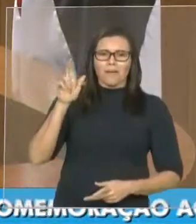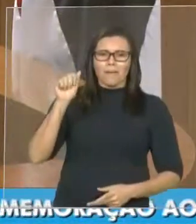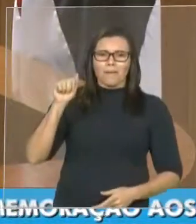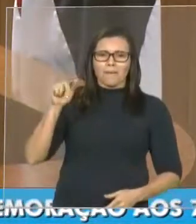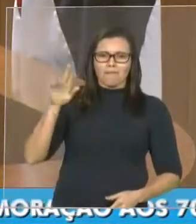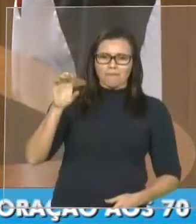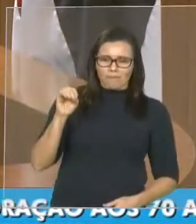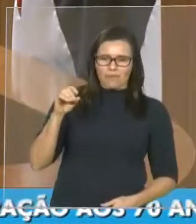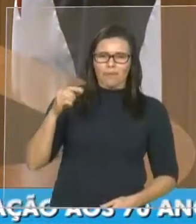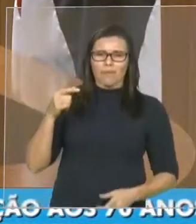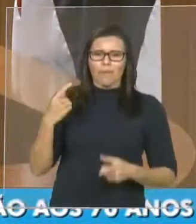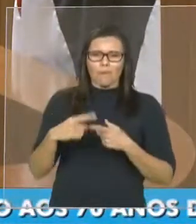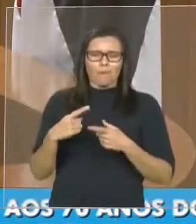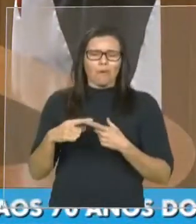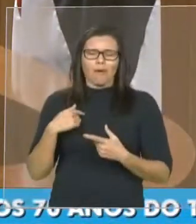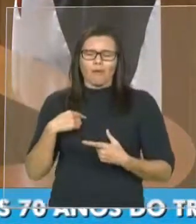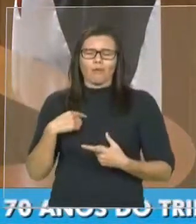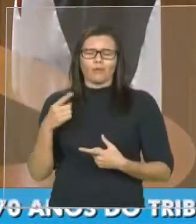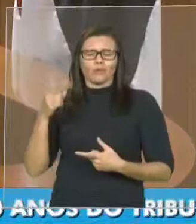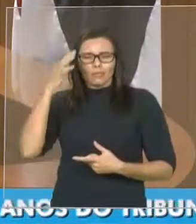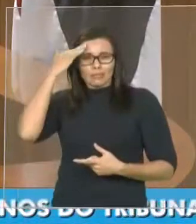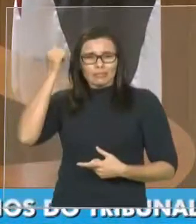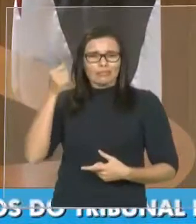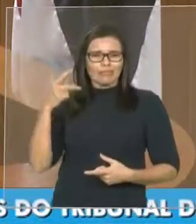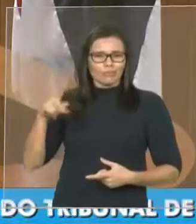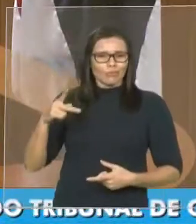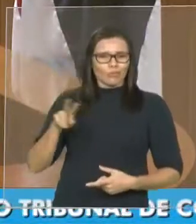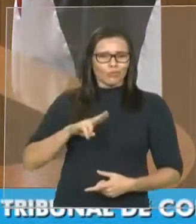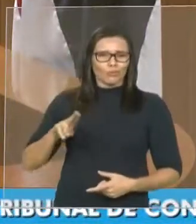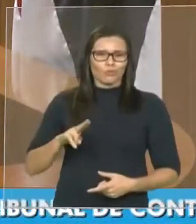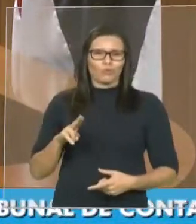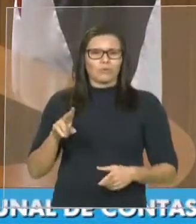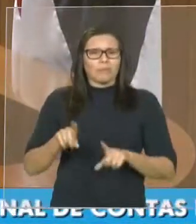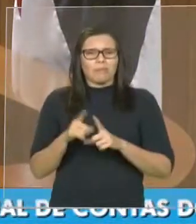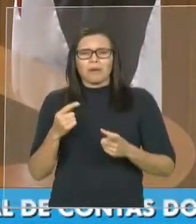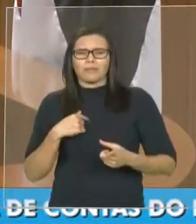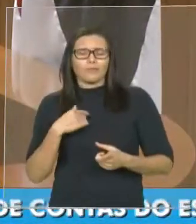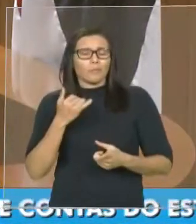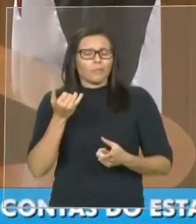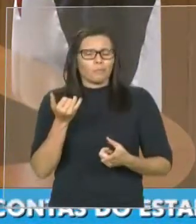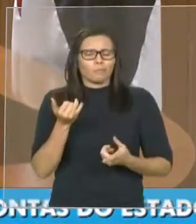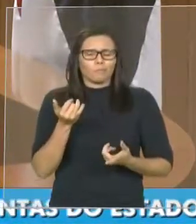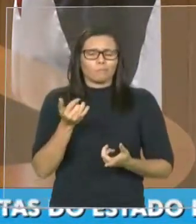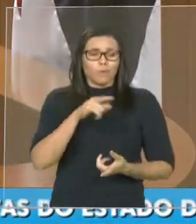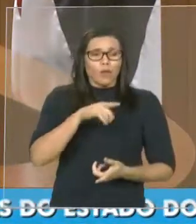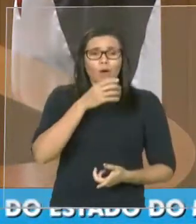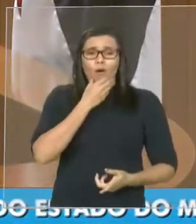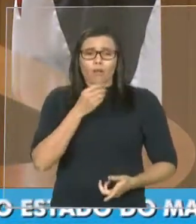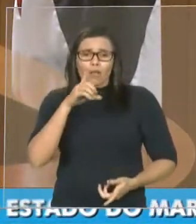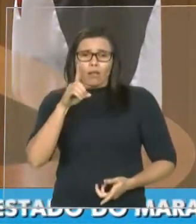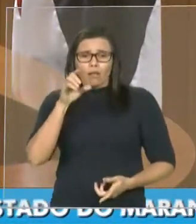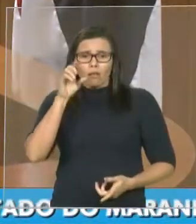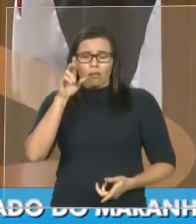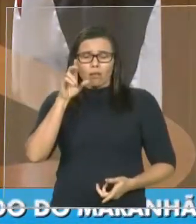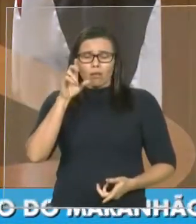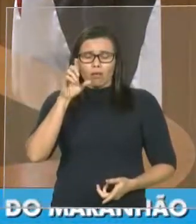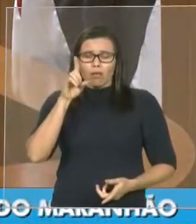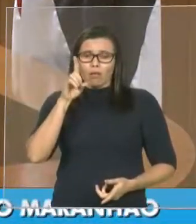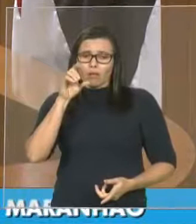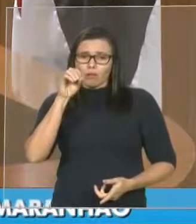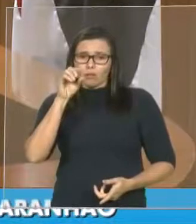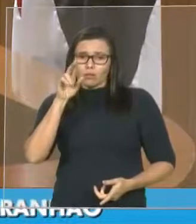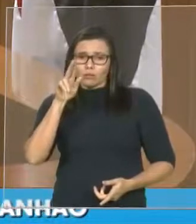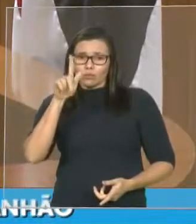né? Porque se cometeria certamente injustiça, né? Mas poderia citar o nome do Douglas, poderia, se fosse o caso, citar a